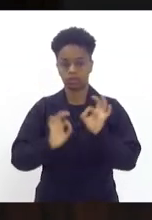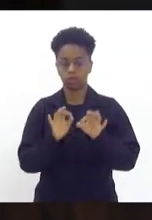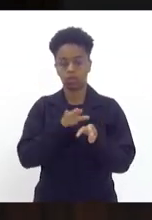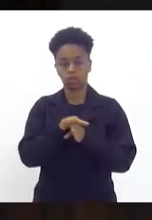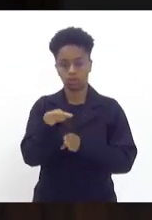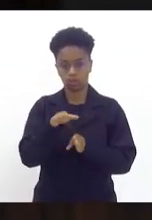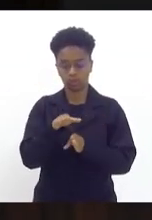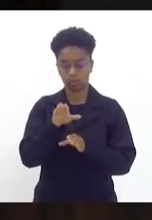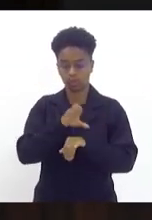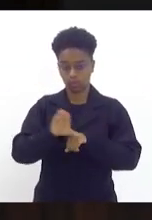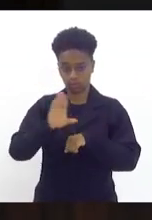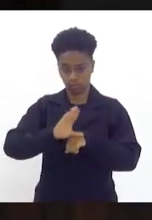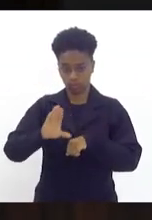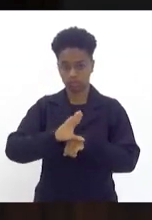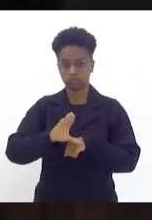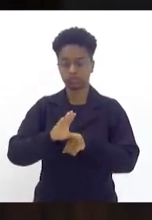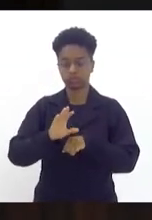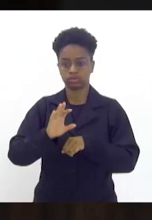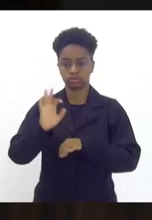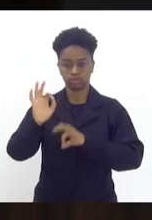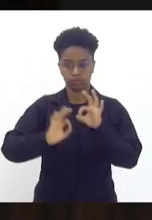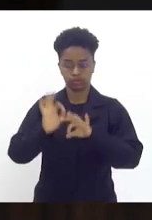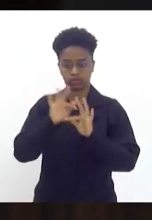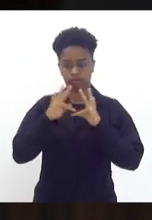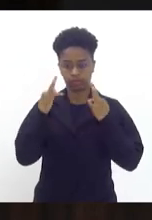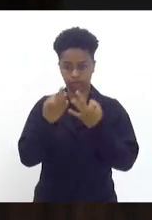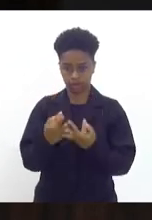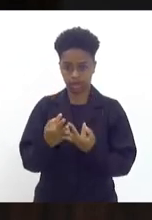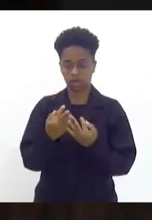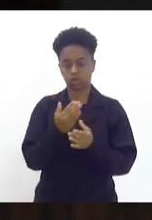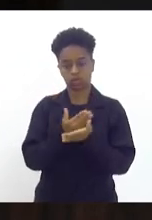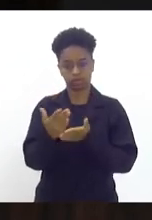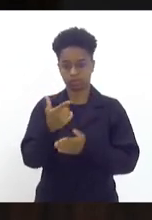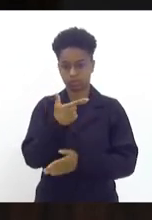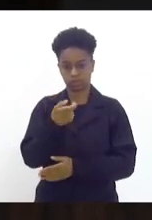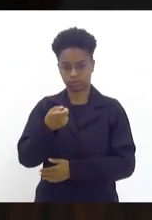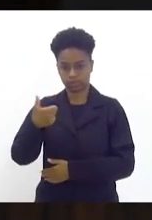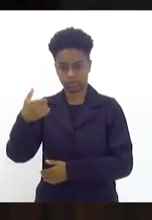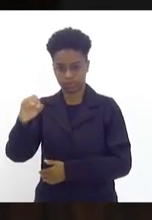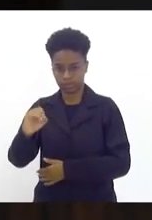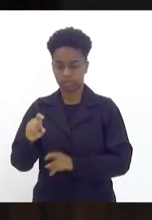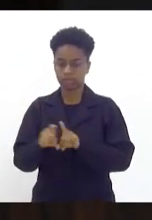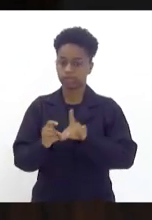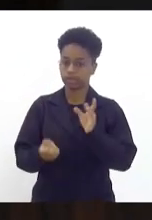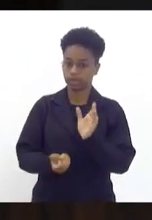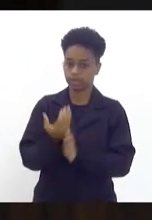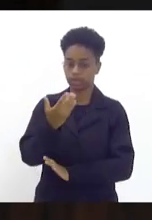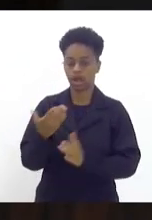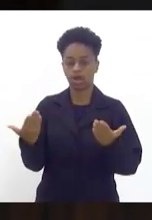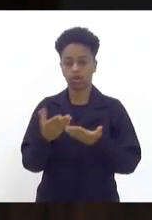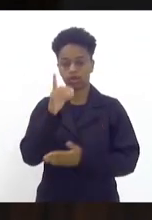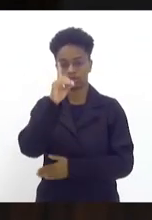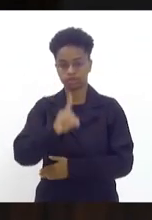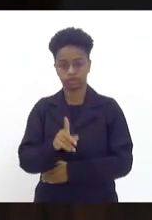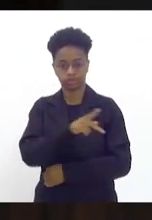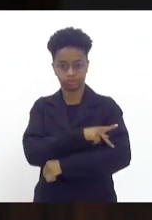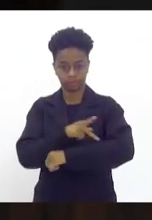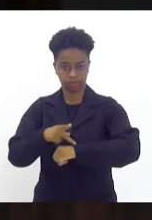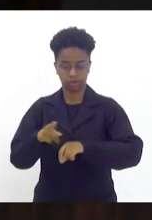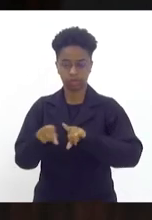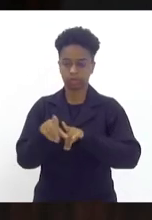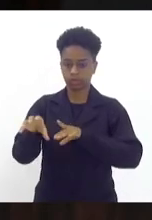do IFFD desde 2010, uma das fundadoras e atualmente diretora pedagógica e